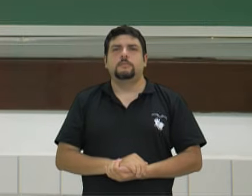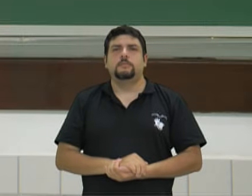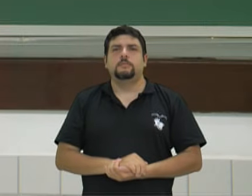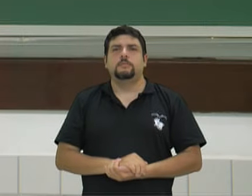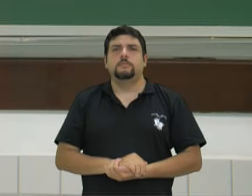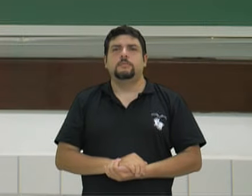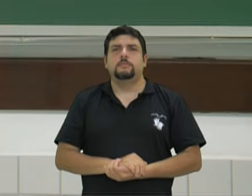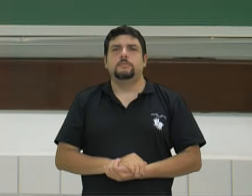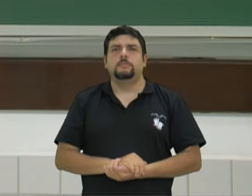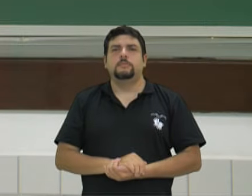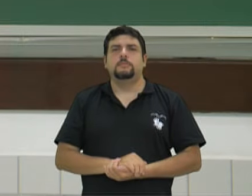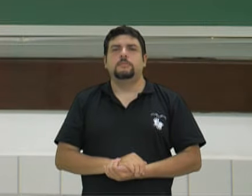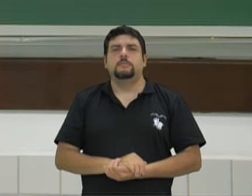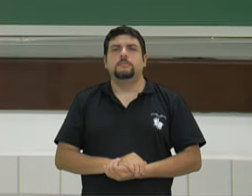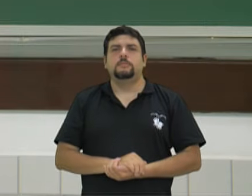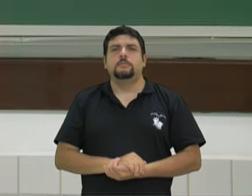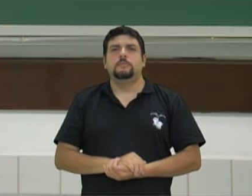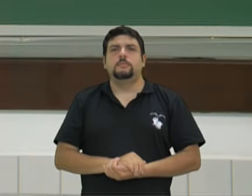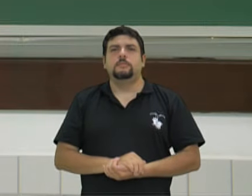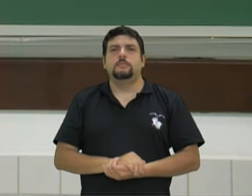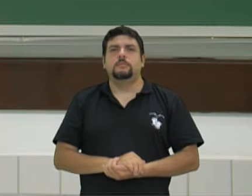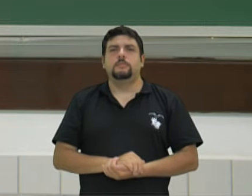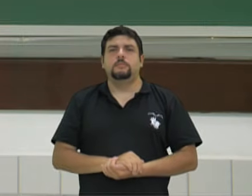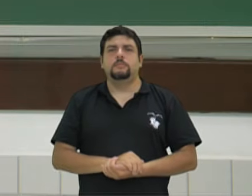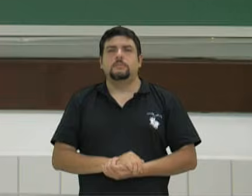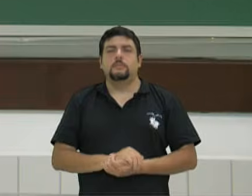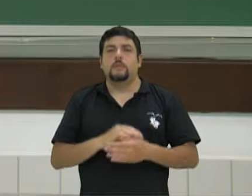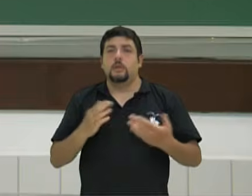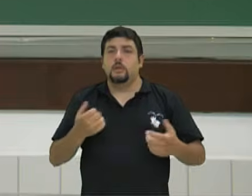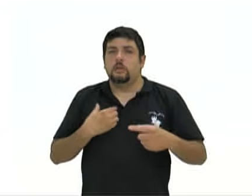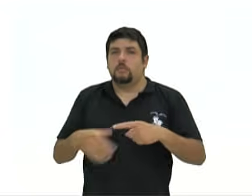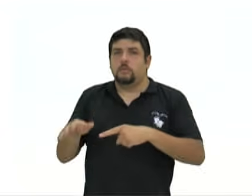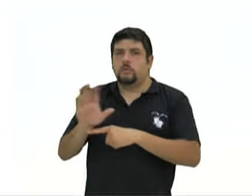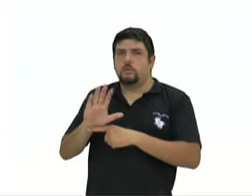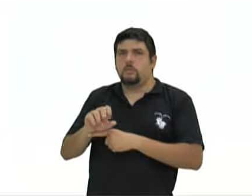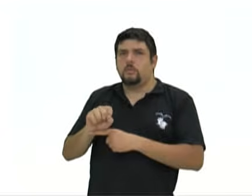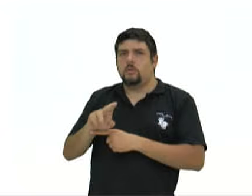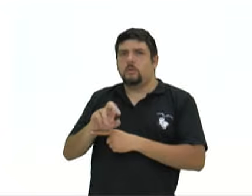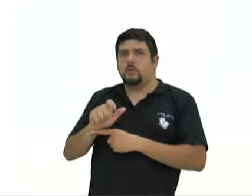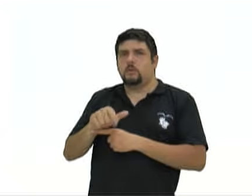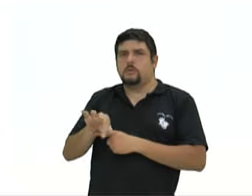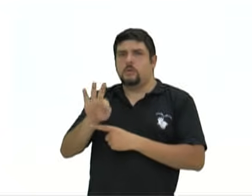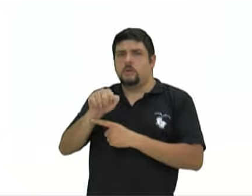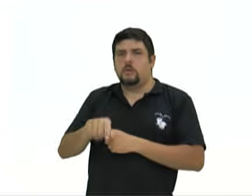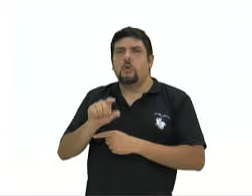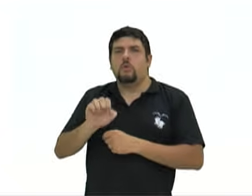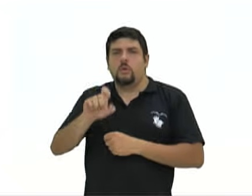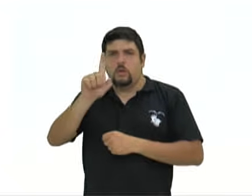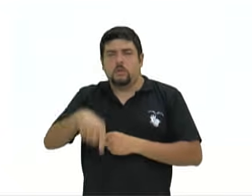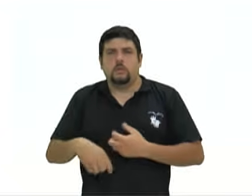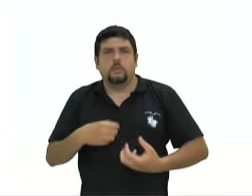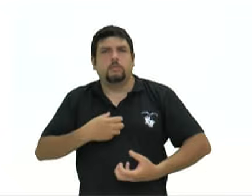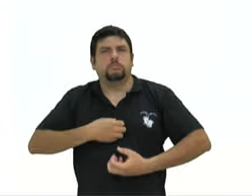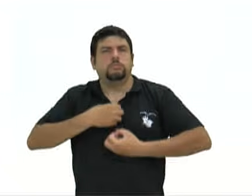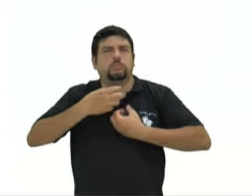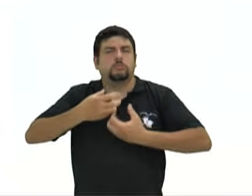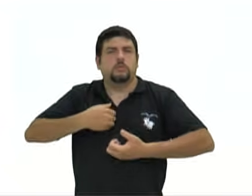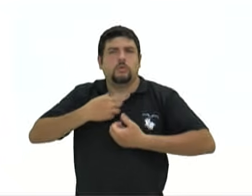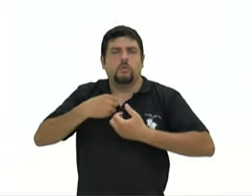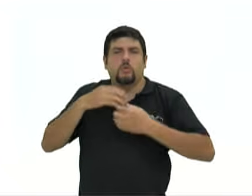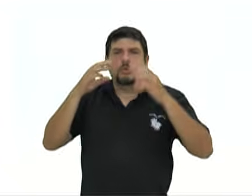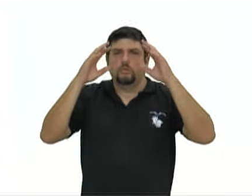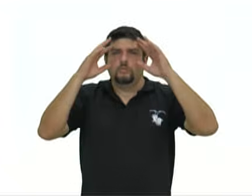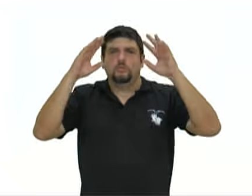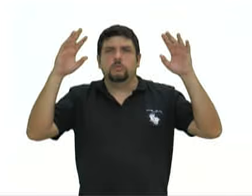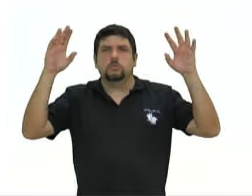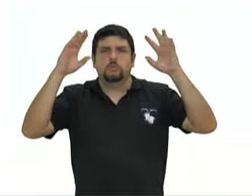De novo aqui, não, voltando. Tá? Então, o cinema surrealista tem como característica criar um automatismo fantasioso, replicando